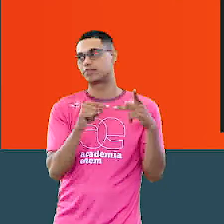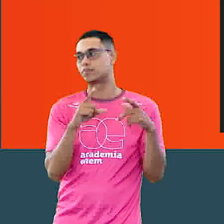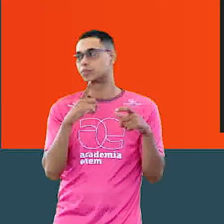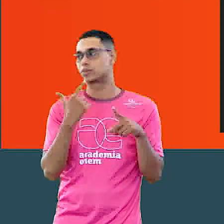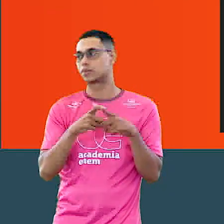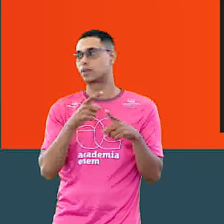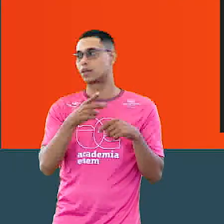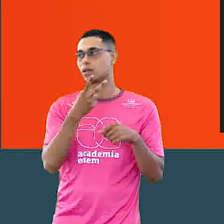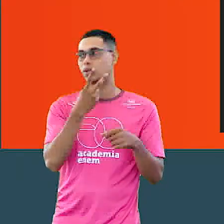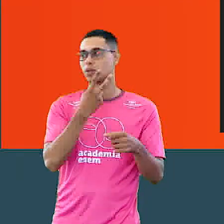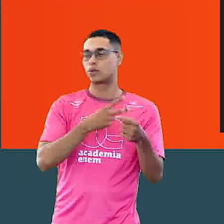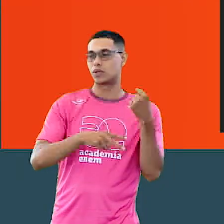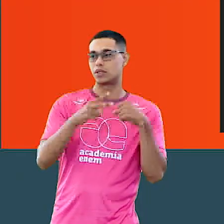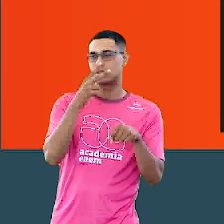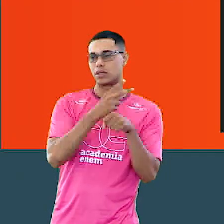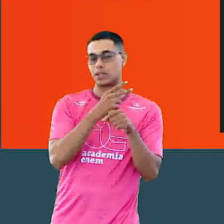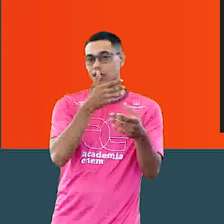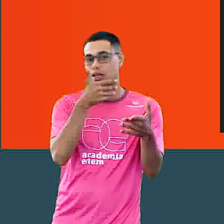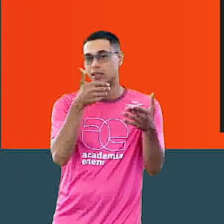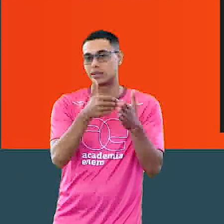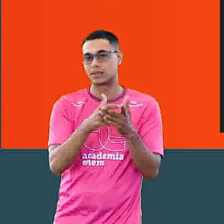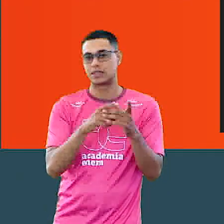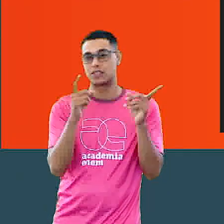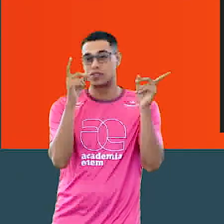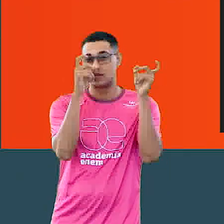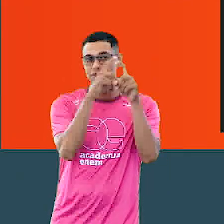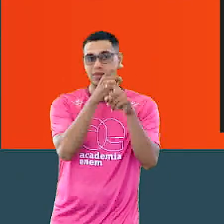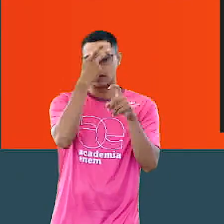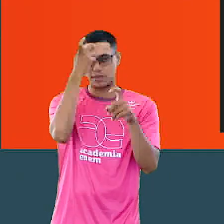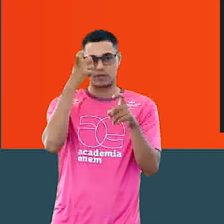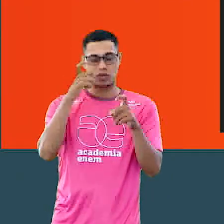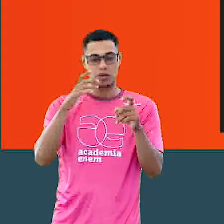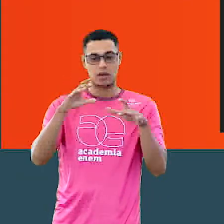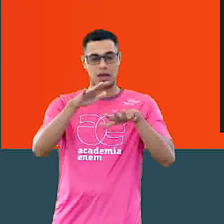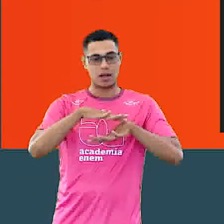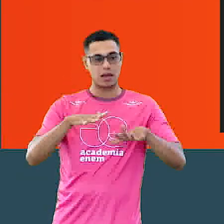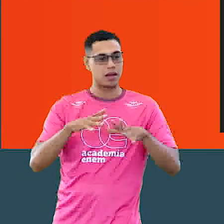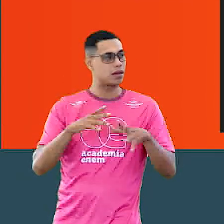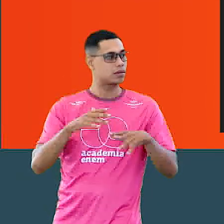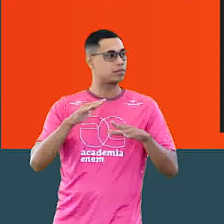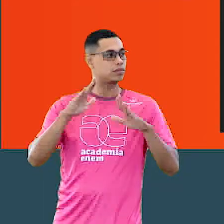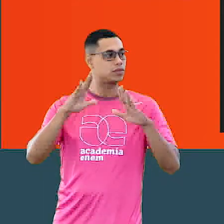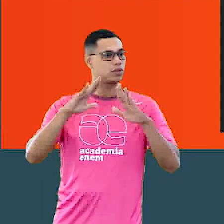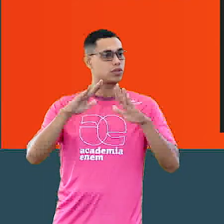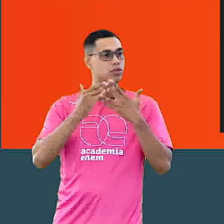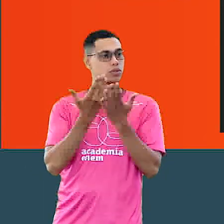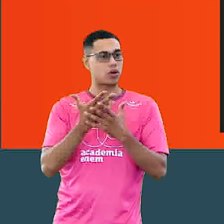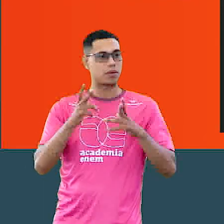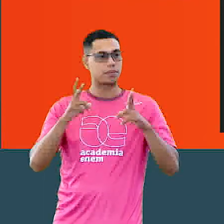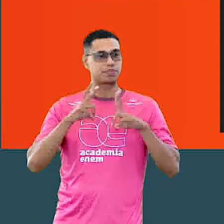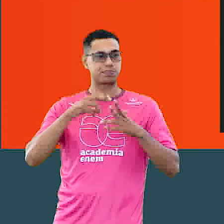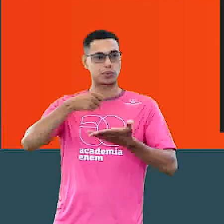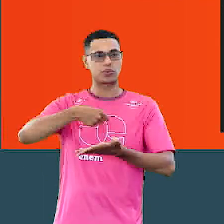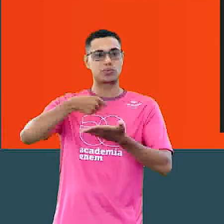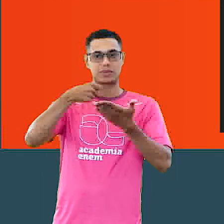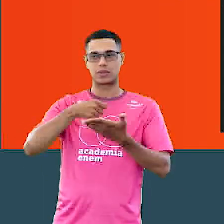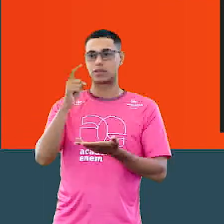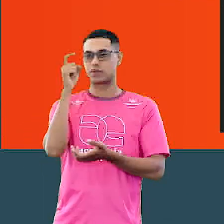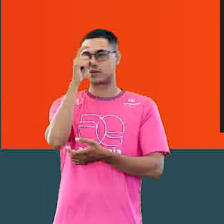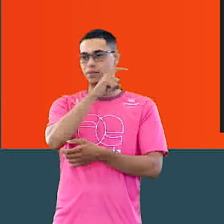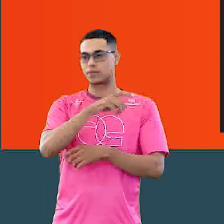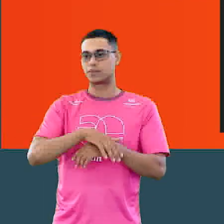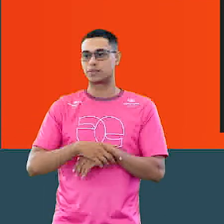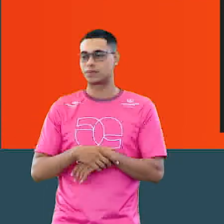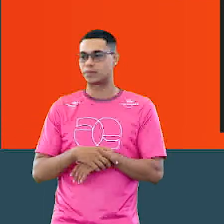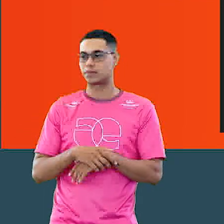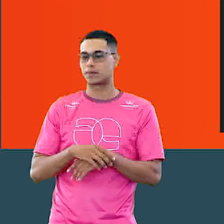de 2 anos para cá, tem dificultado muito, mesmo para quem é bolsista de escola privada. Está sendo muito difícil.